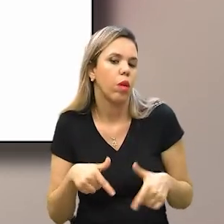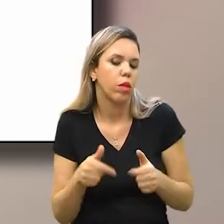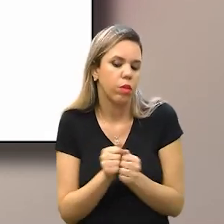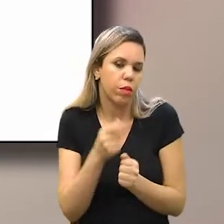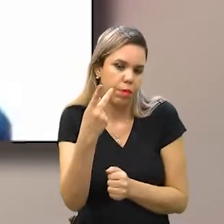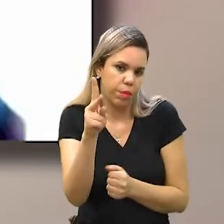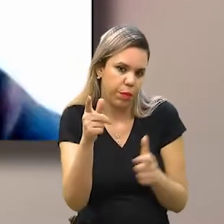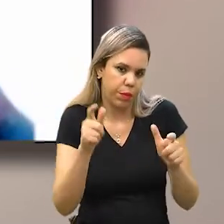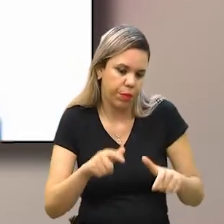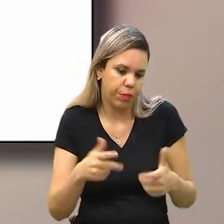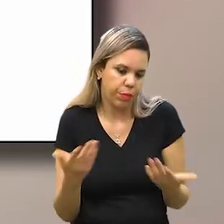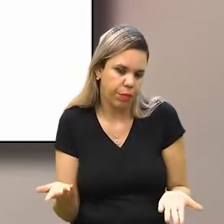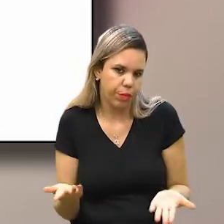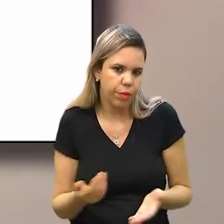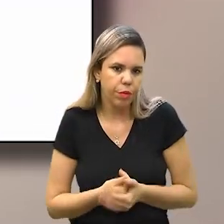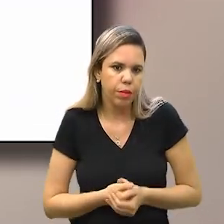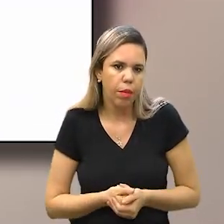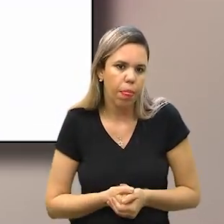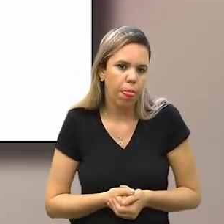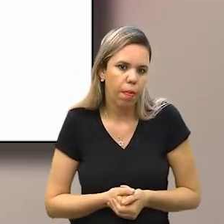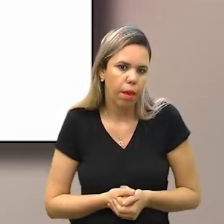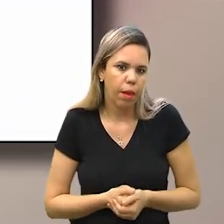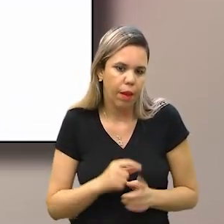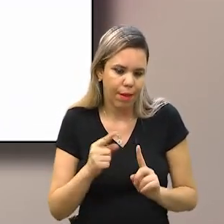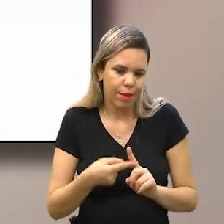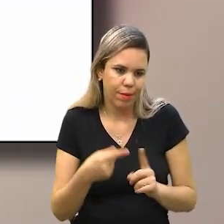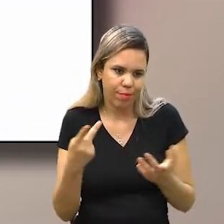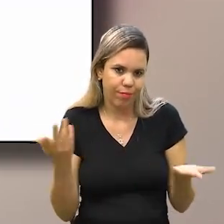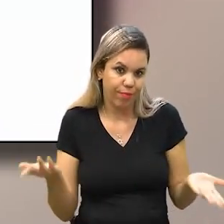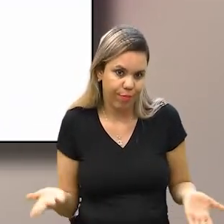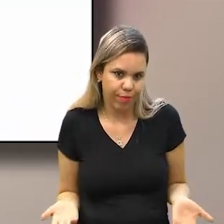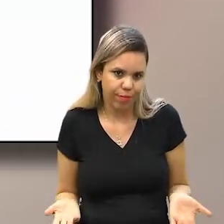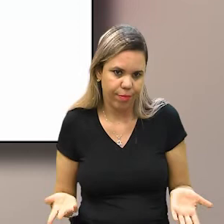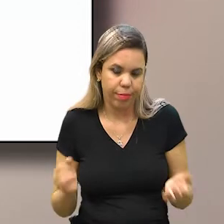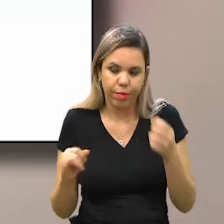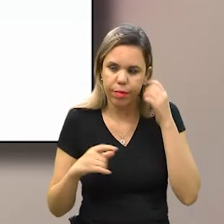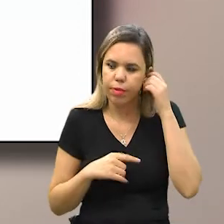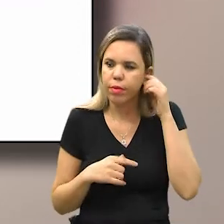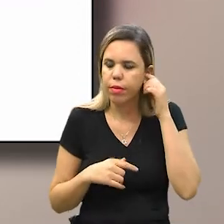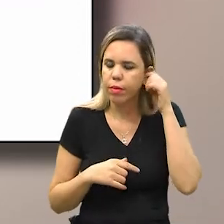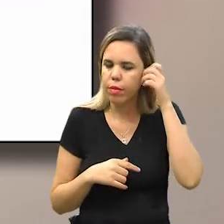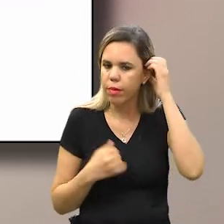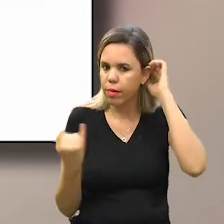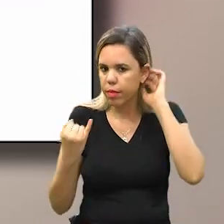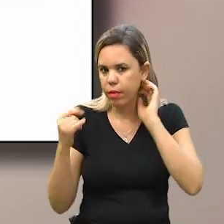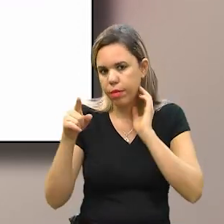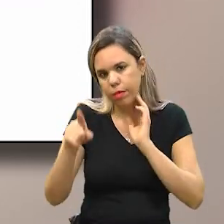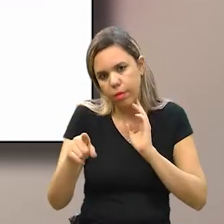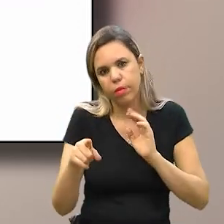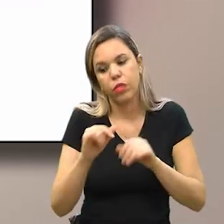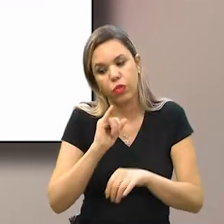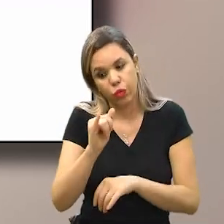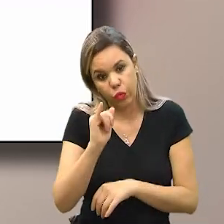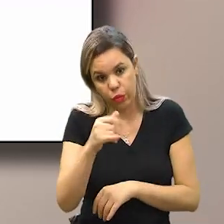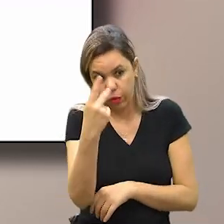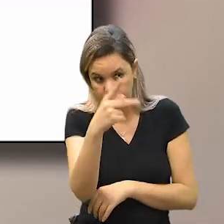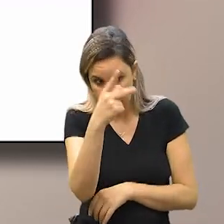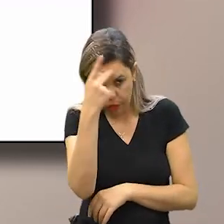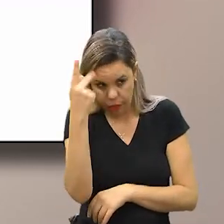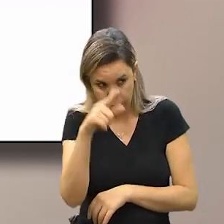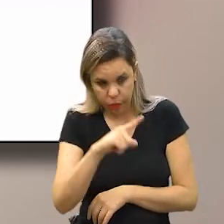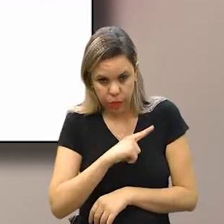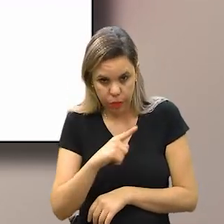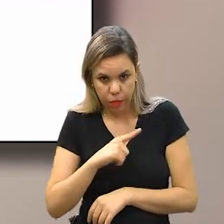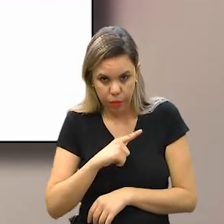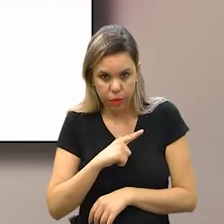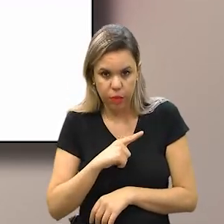ou que trabalha no mesmo ambiente de trabalho, que está grávida? Se tiver, é importante você avisar